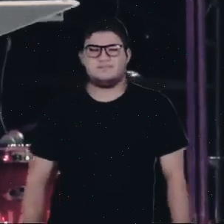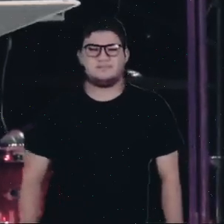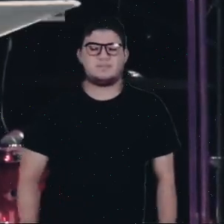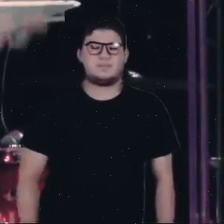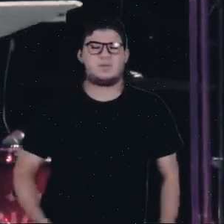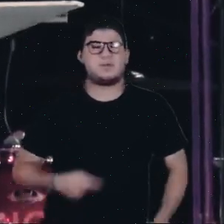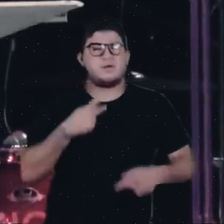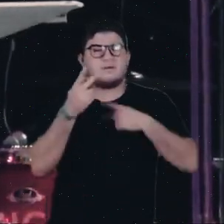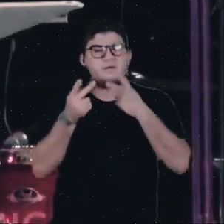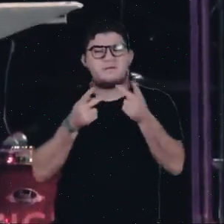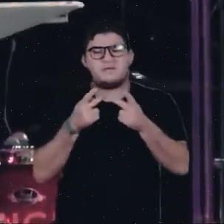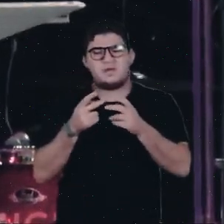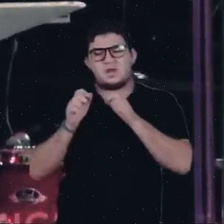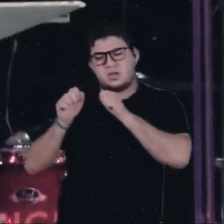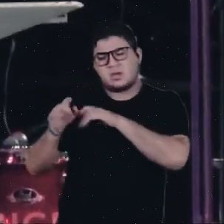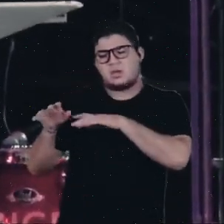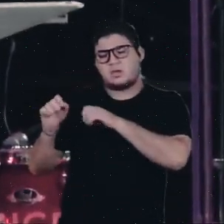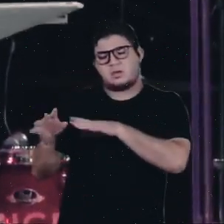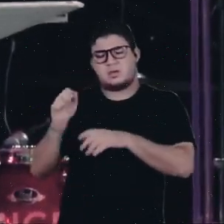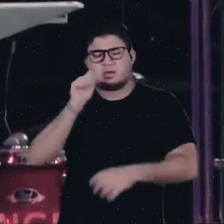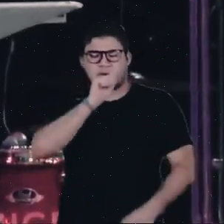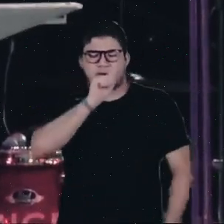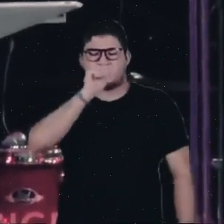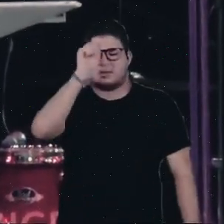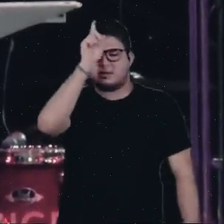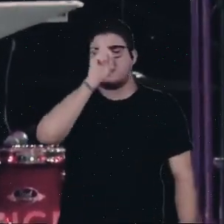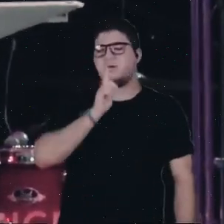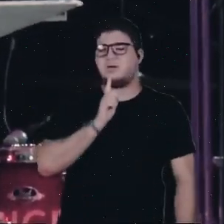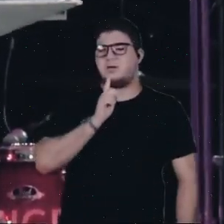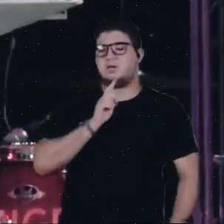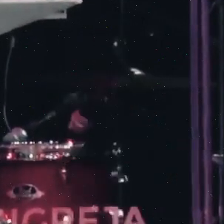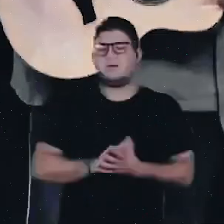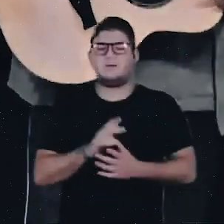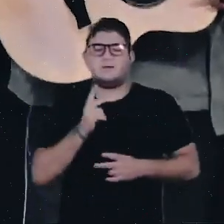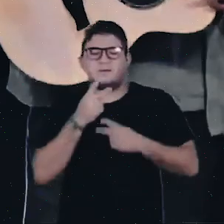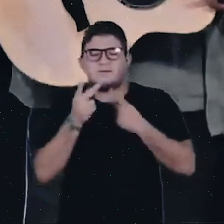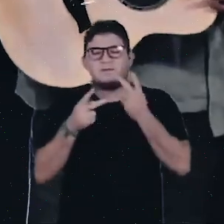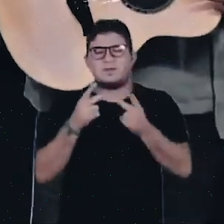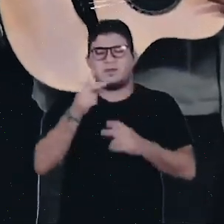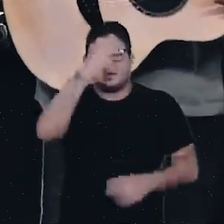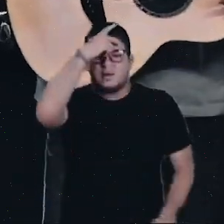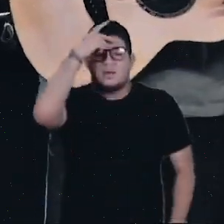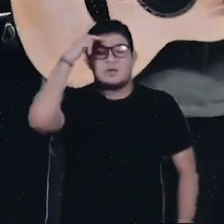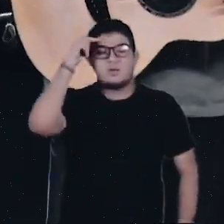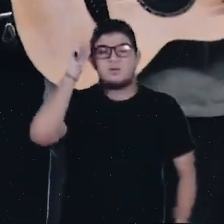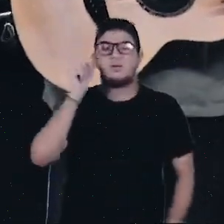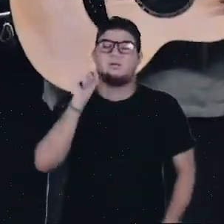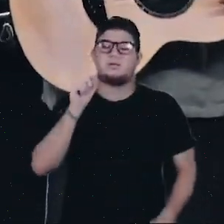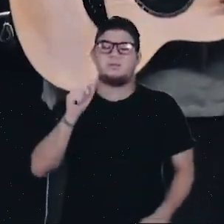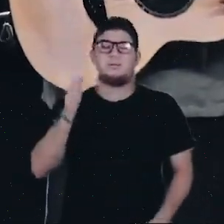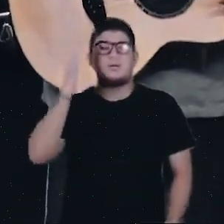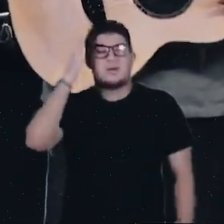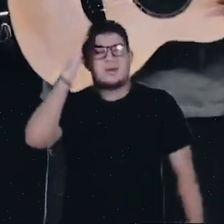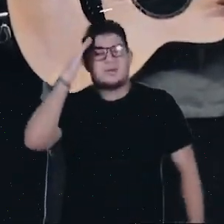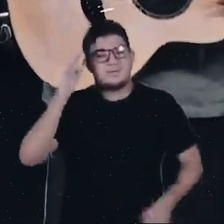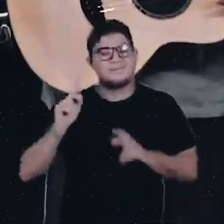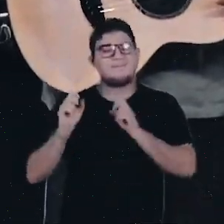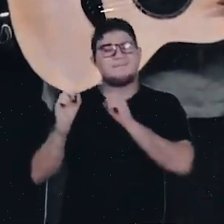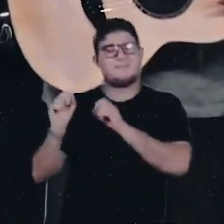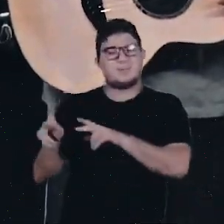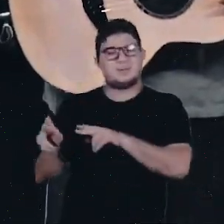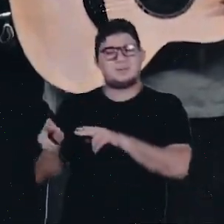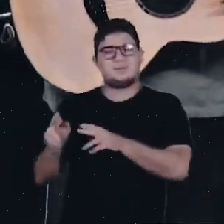quando fala de setembro amarelo, a gente fala, infelizmente, de pessoas que estão pensando dessa forma, não